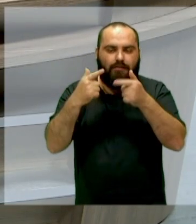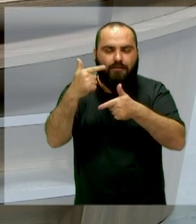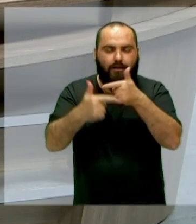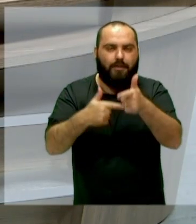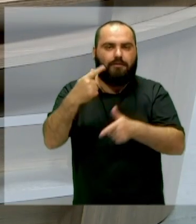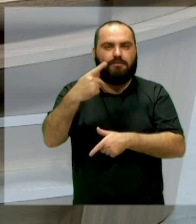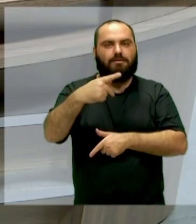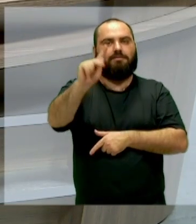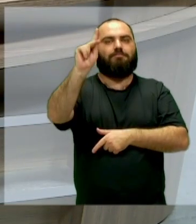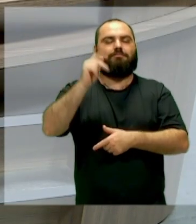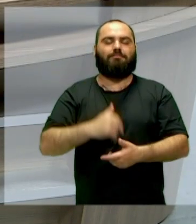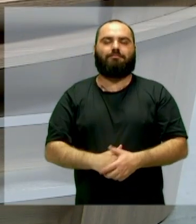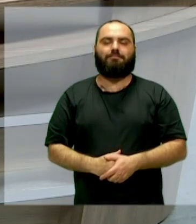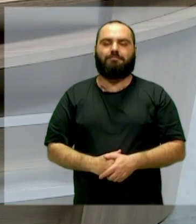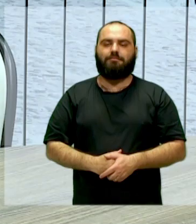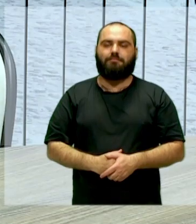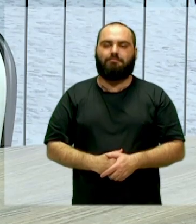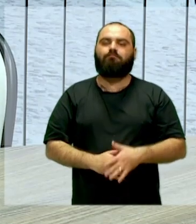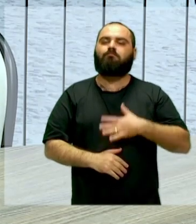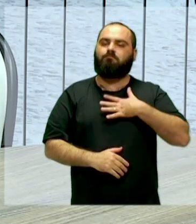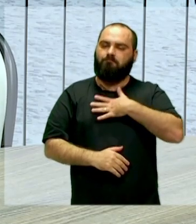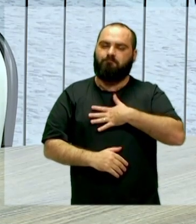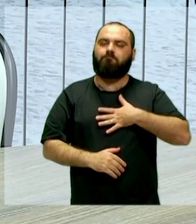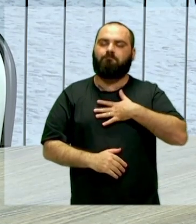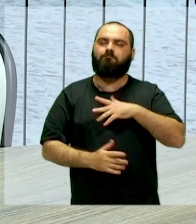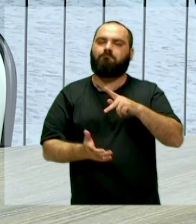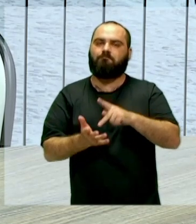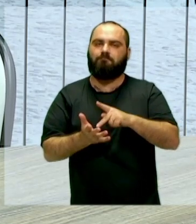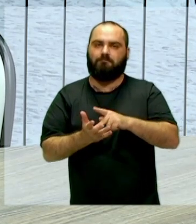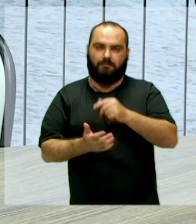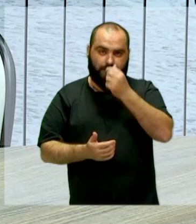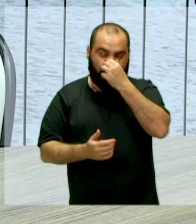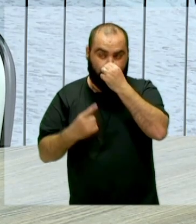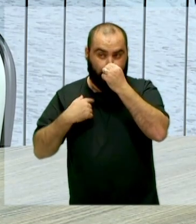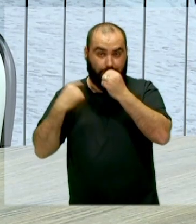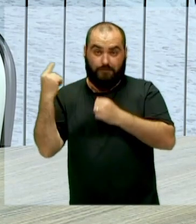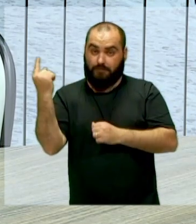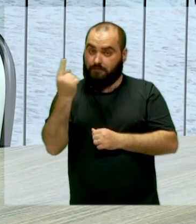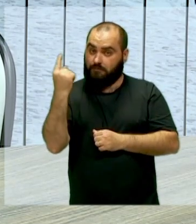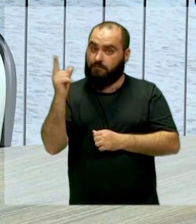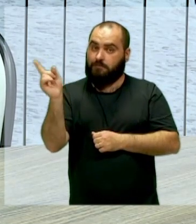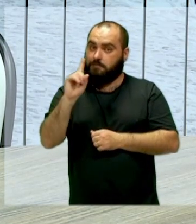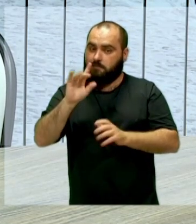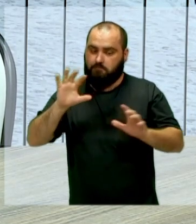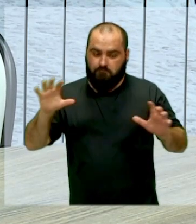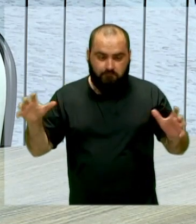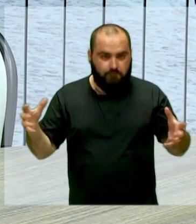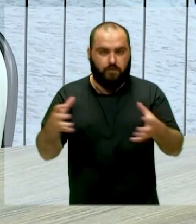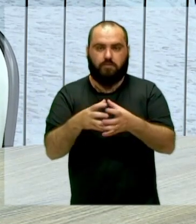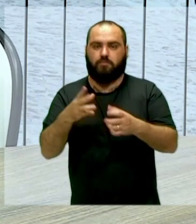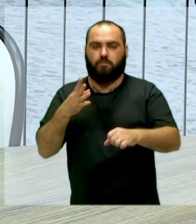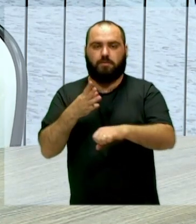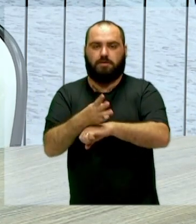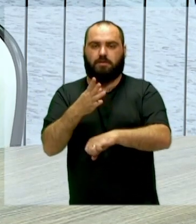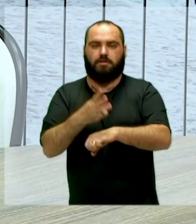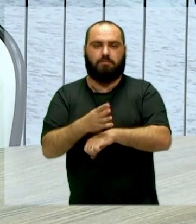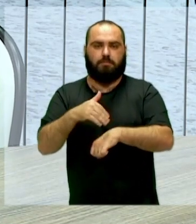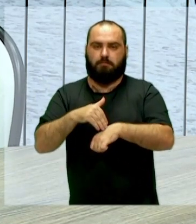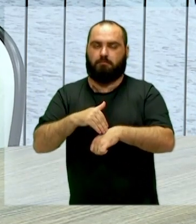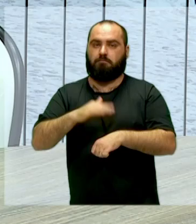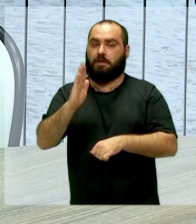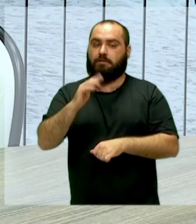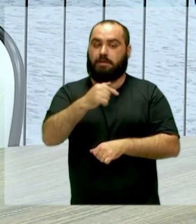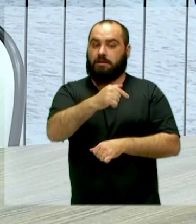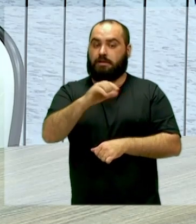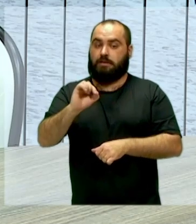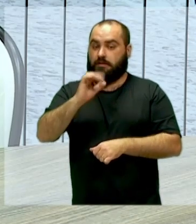trabalho que é que é feito né É eu gosto bastante não faço nada sozinho é uma galera hoje no grupo do WhatsApp a gente tem ali mais de 70